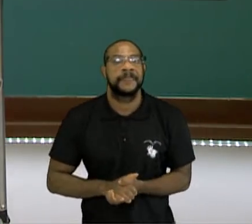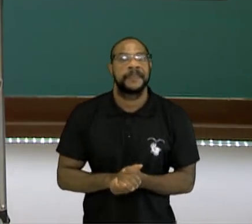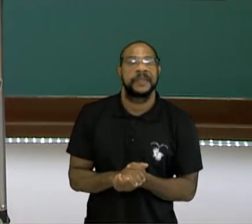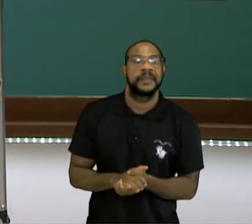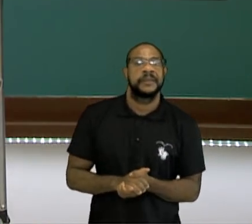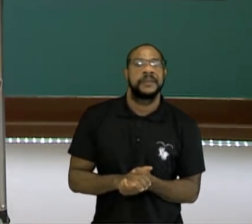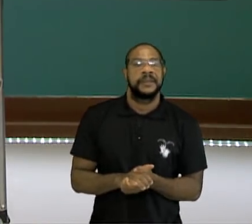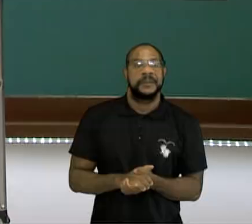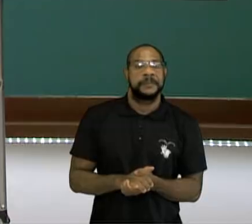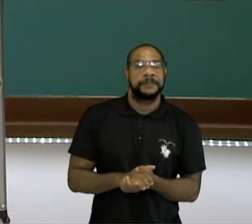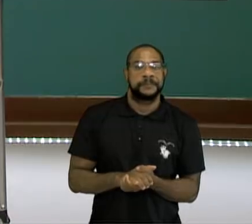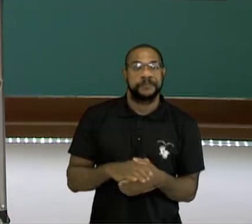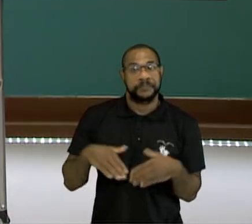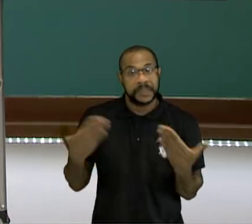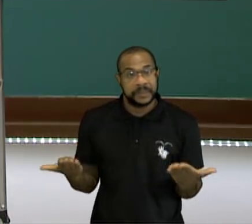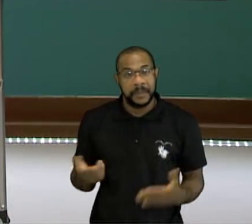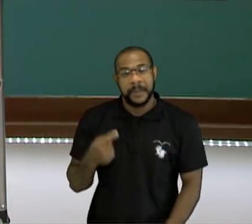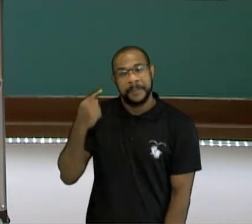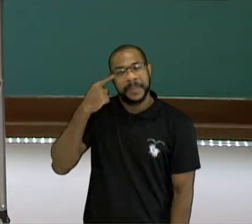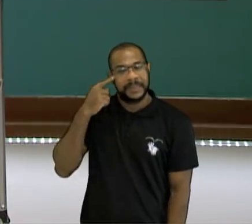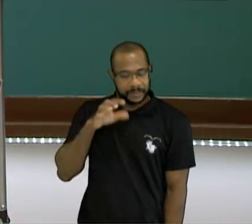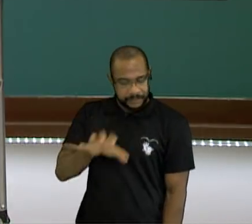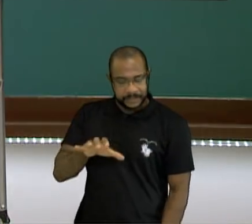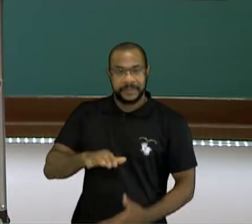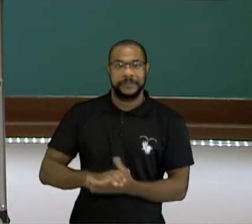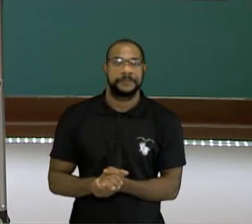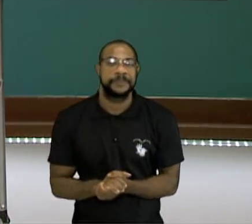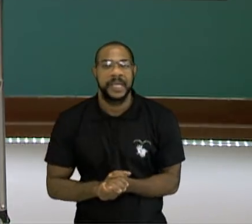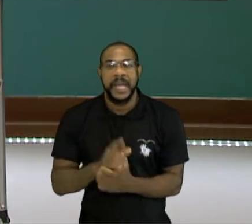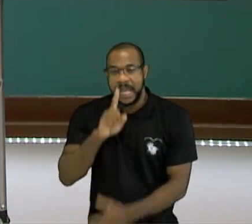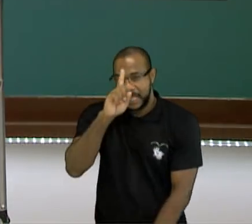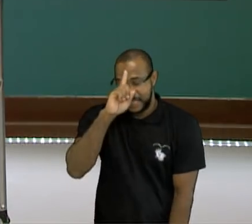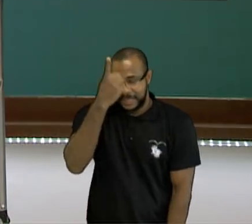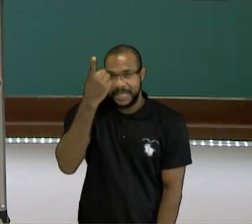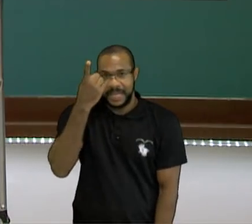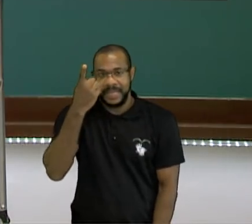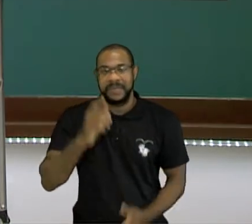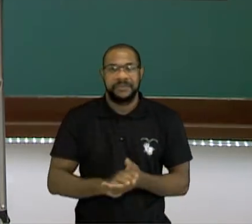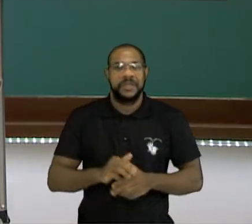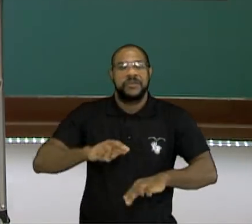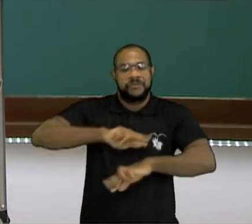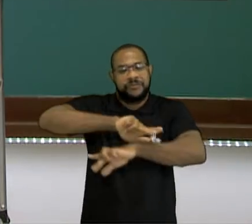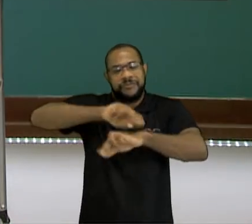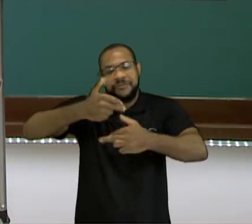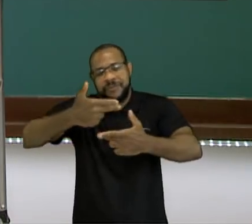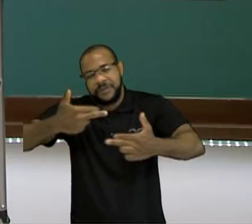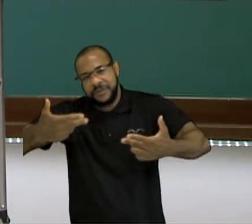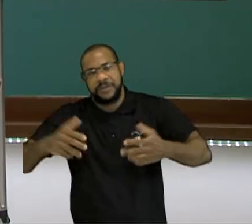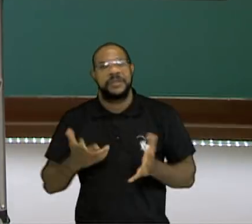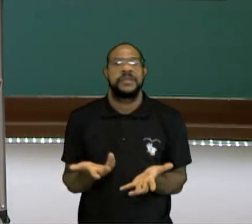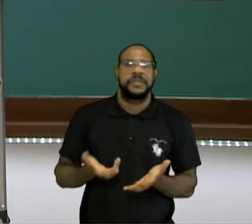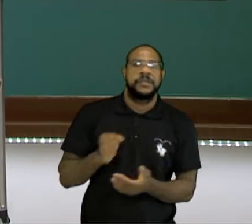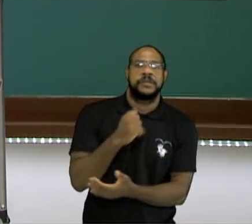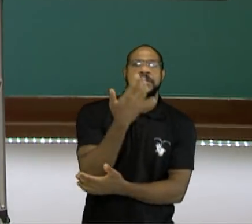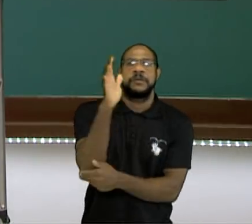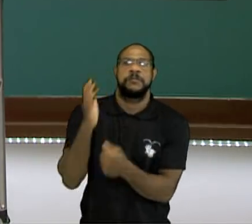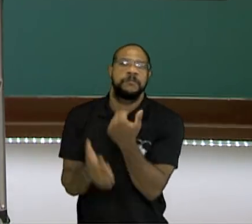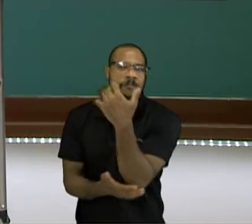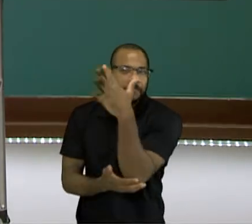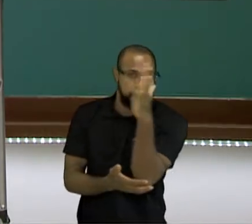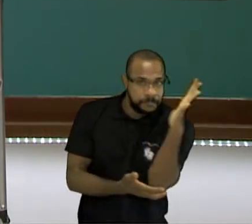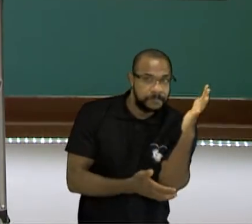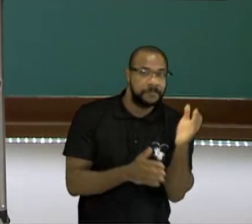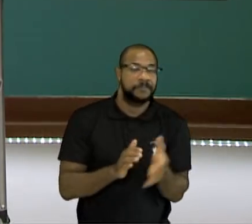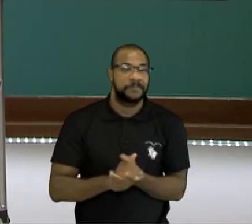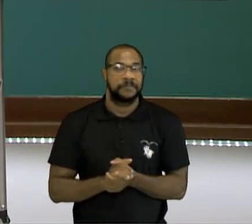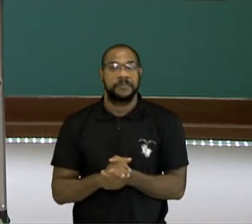a nossa resposta. E pensando nisso, né, nessa ideia de diversidade de paisagens, a partir do início da aula